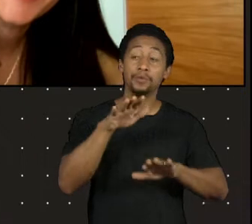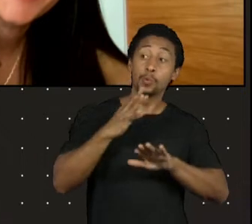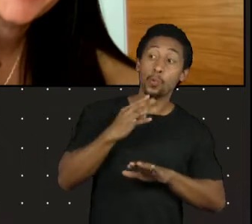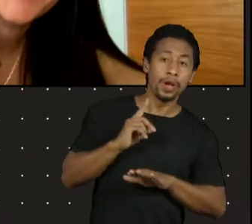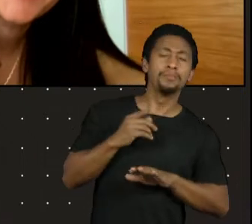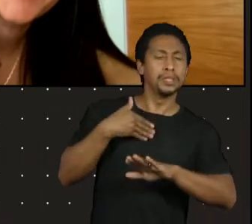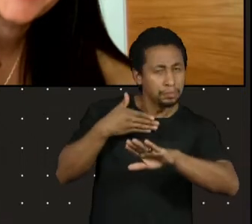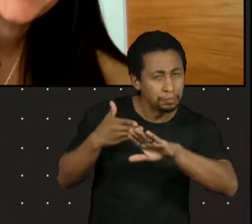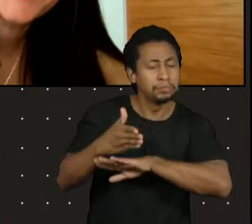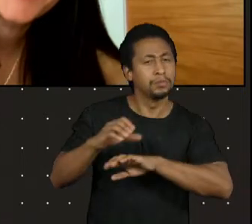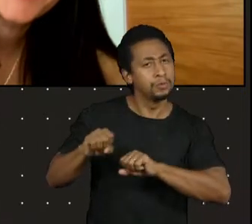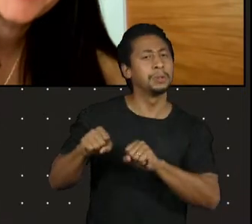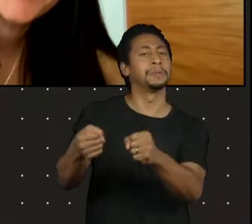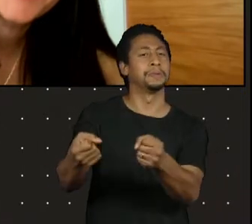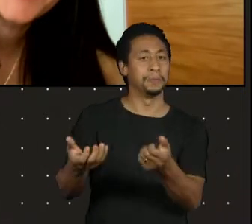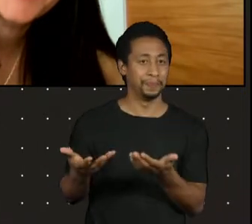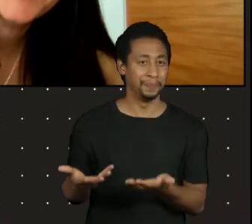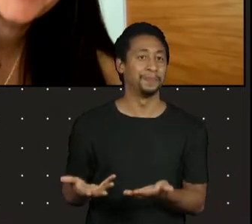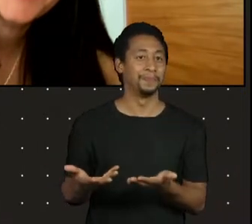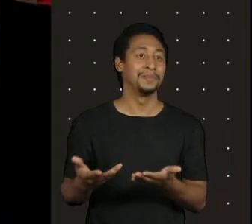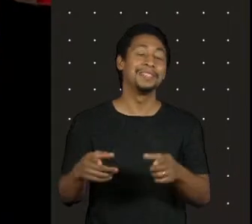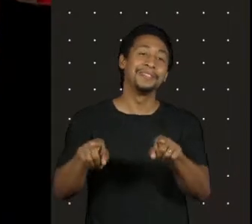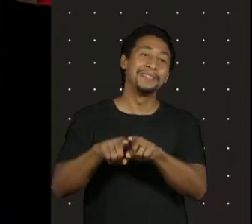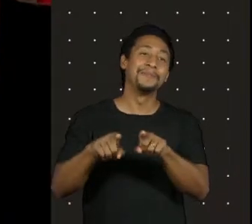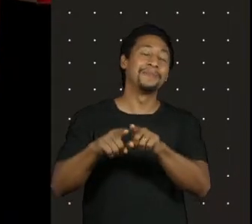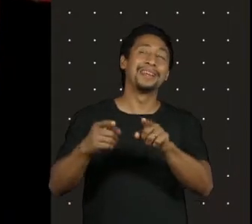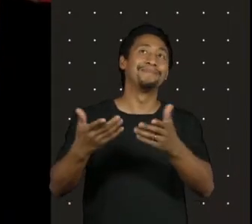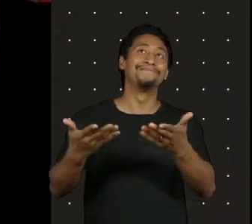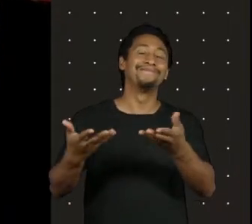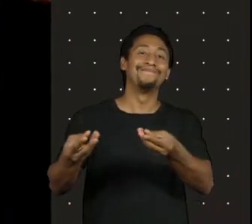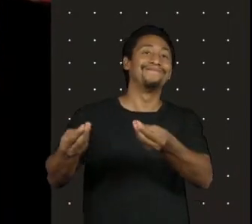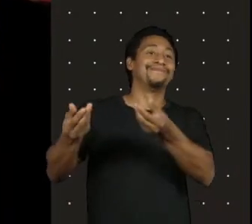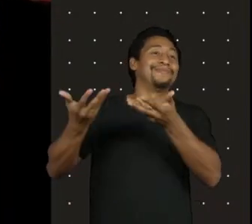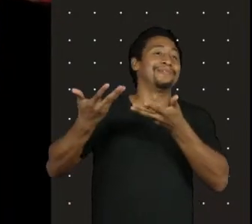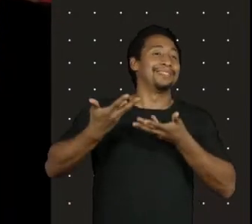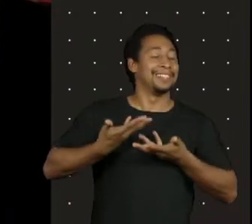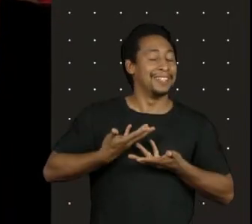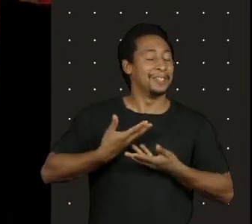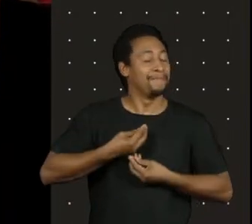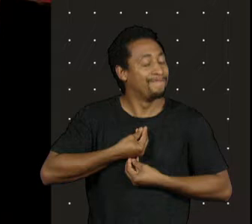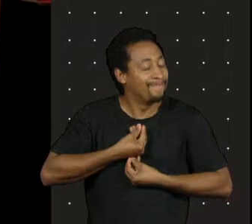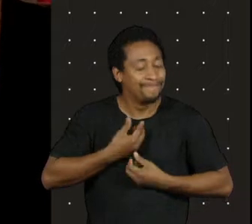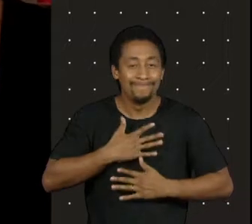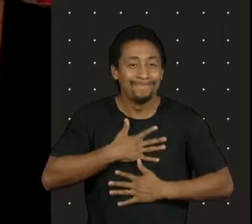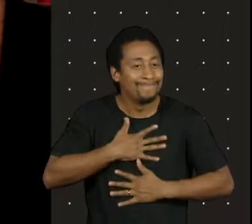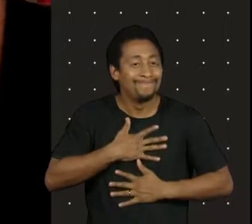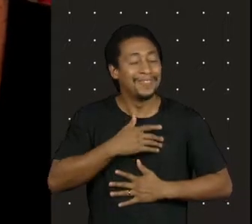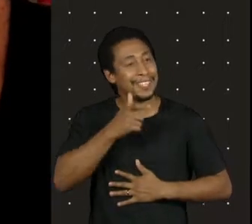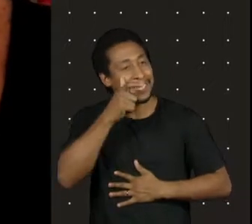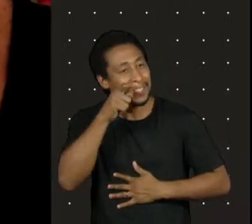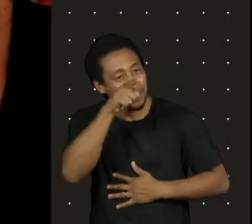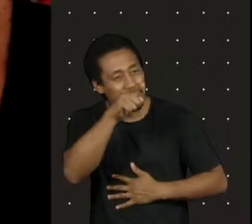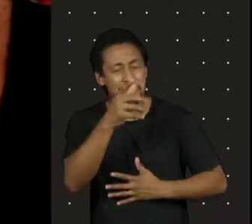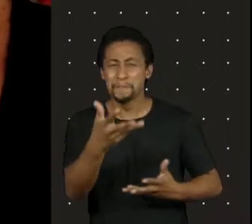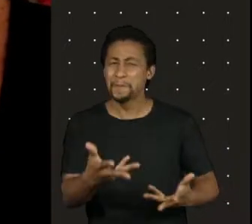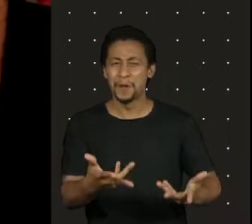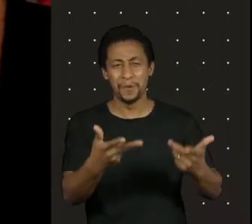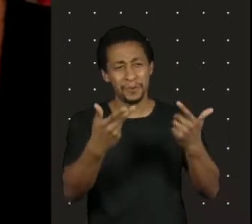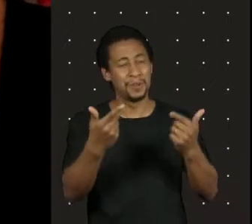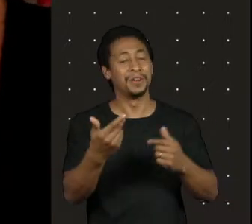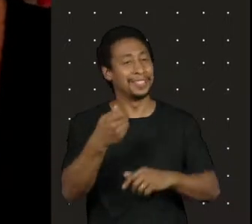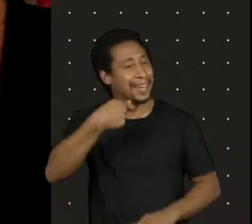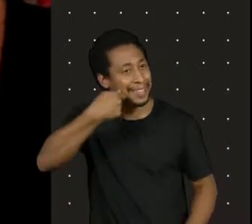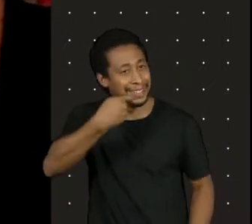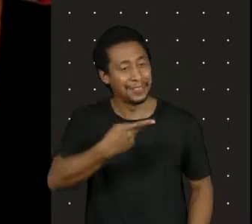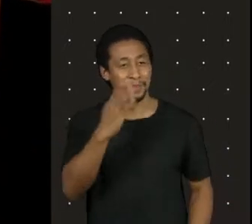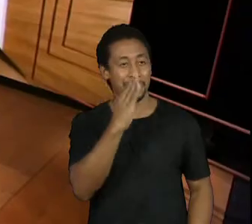desconhecidos, e nos dando o privilégio de ter você entre as grandes atrizes do Brasil. Um